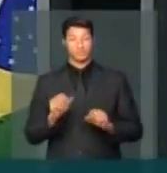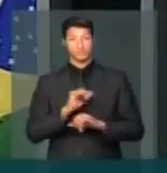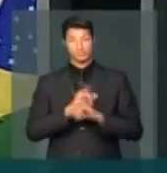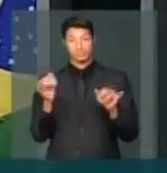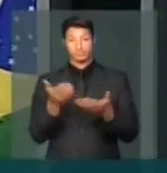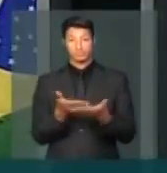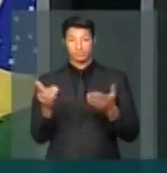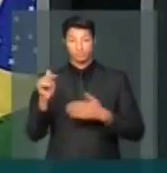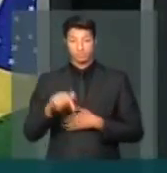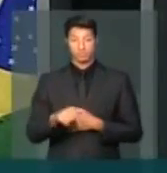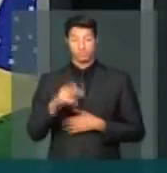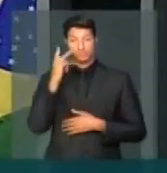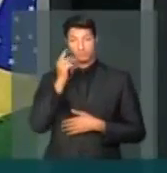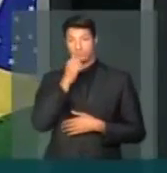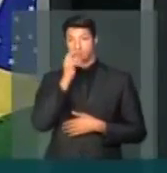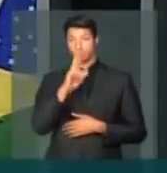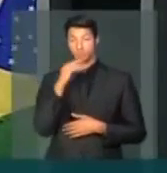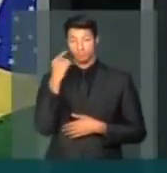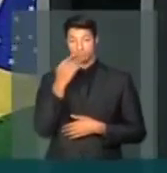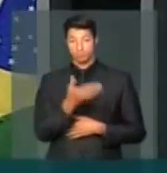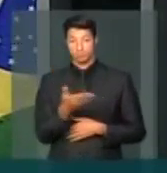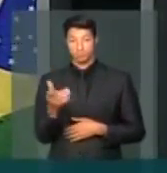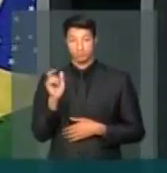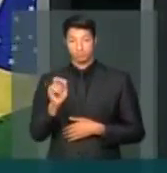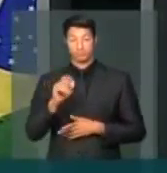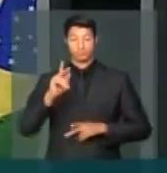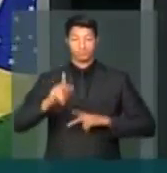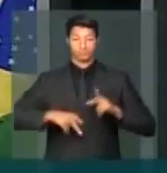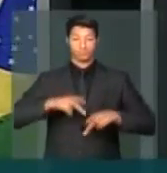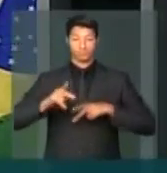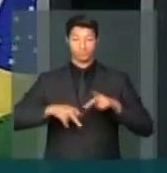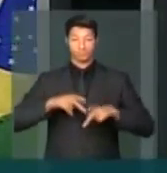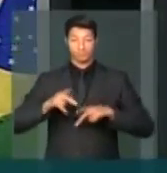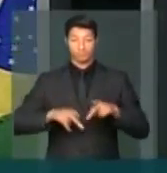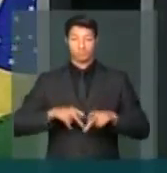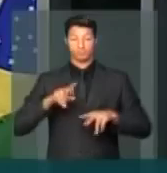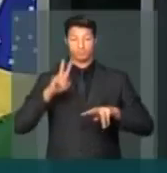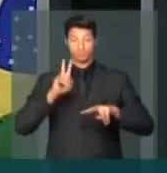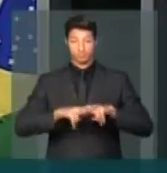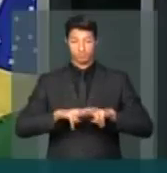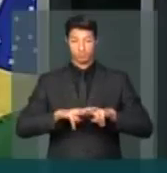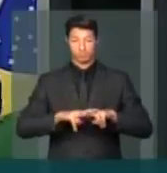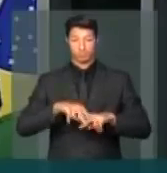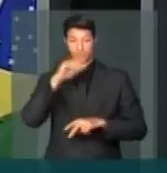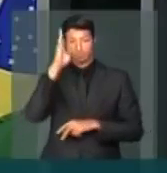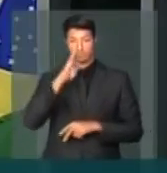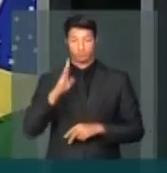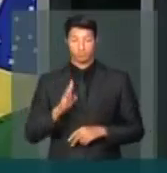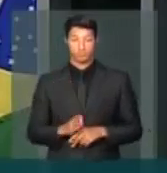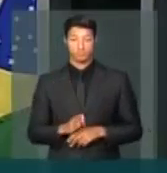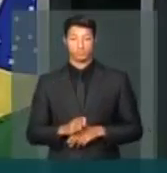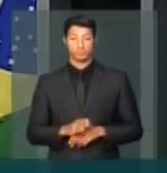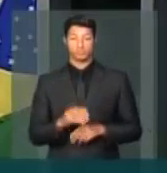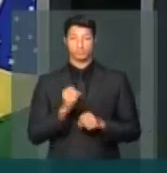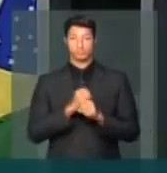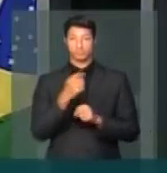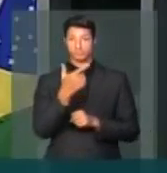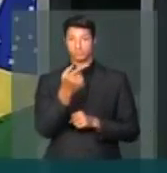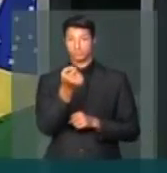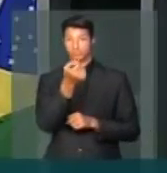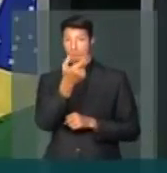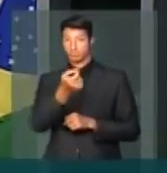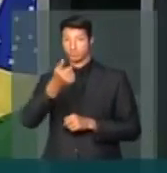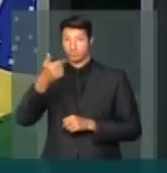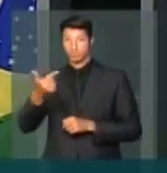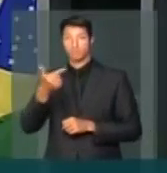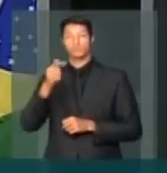aqui para vocês, para os senhores parlamentares, que a população carcerária do Brasil, em